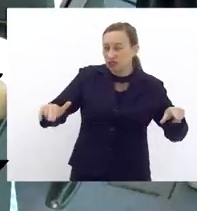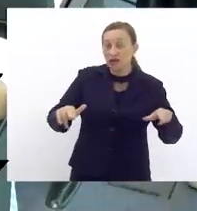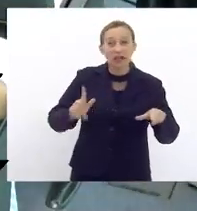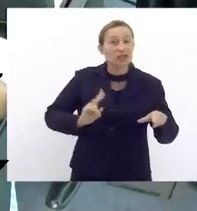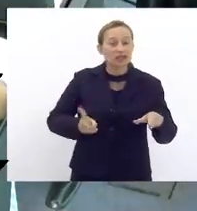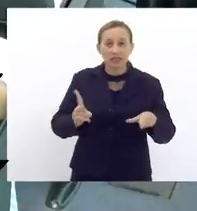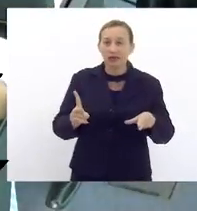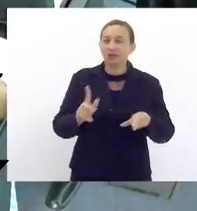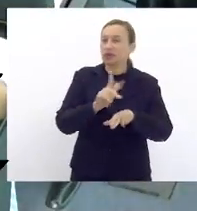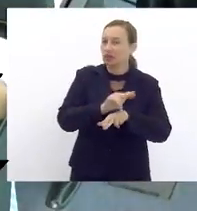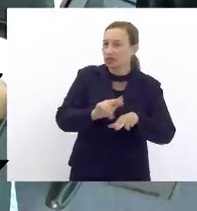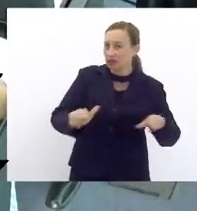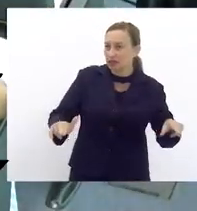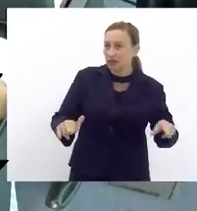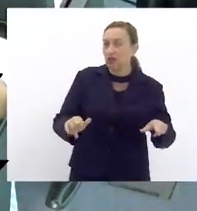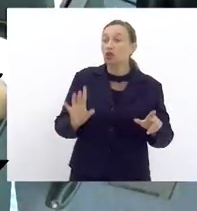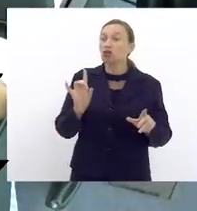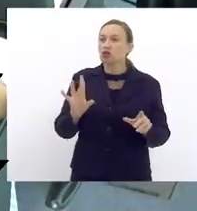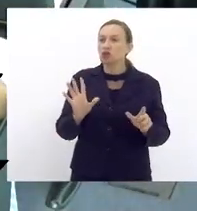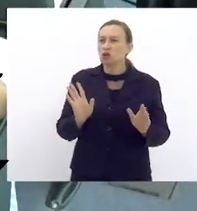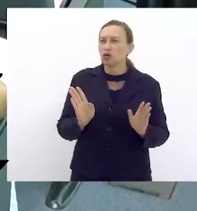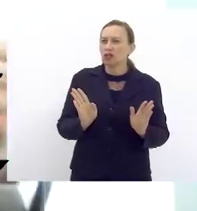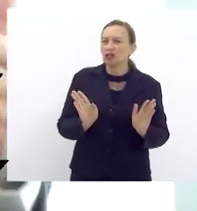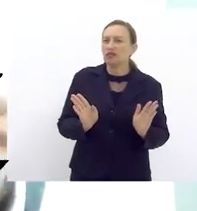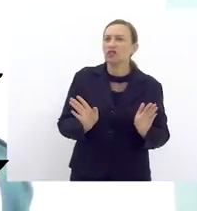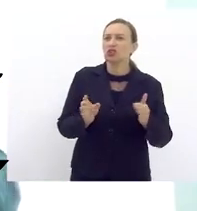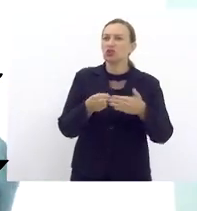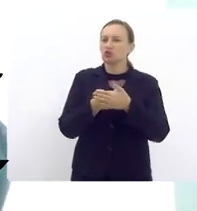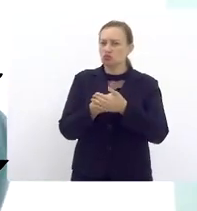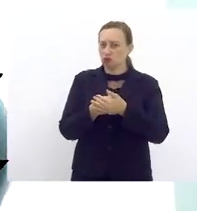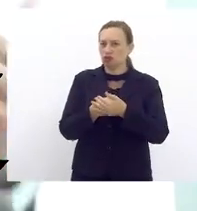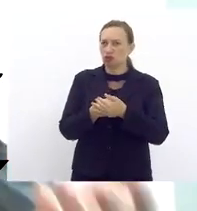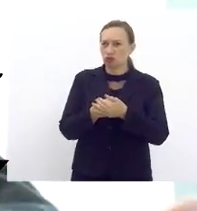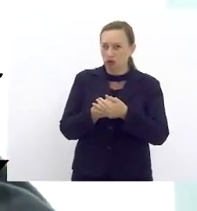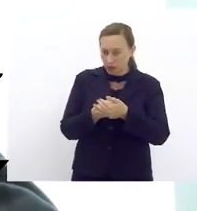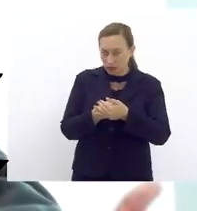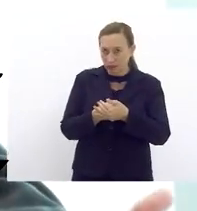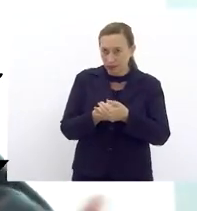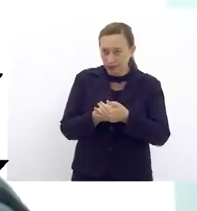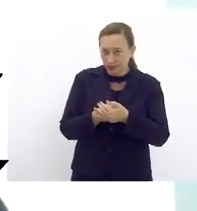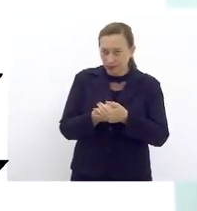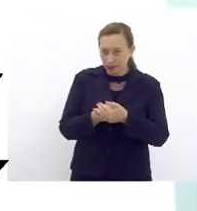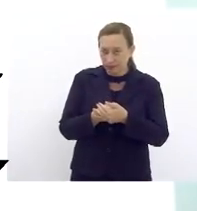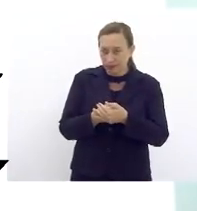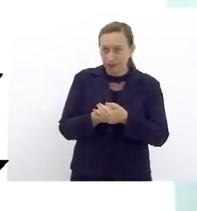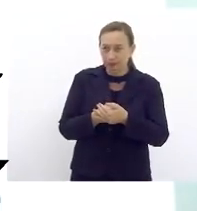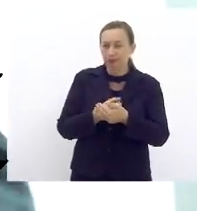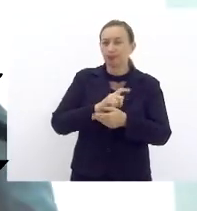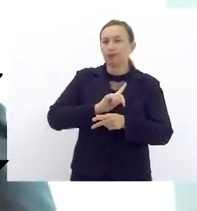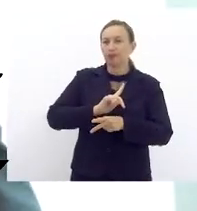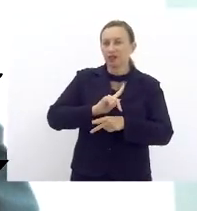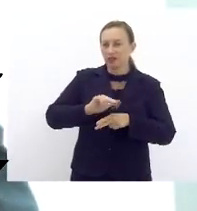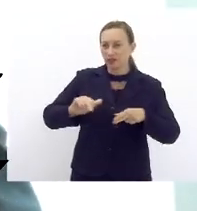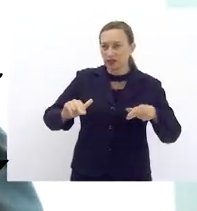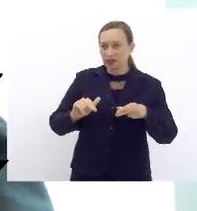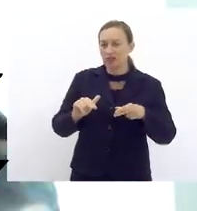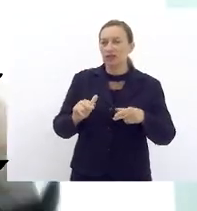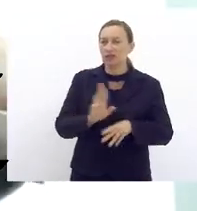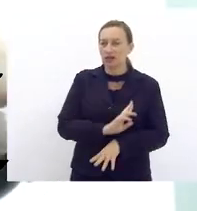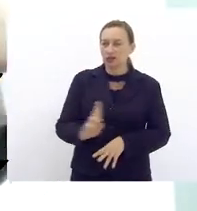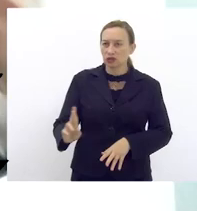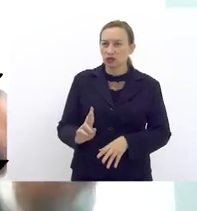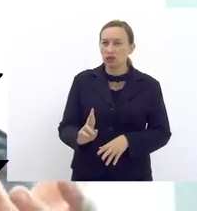plural mais do que plural só tava inviabilizado e invisibilizada esta pluralidade a